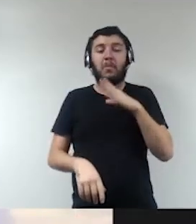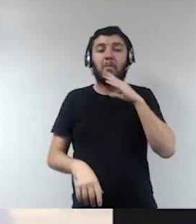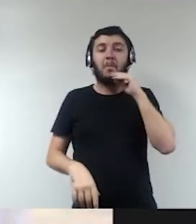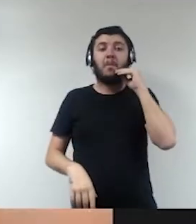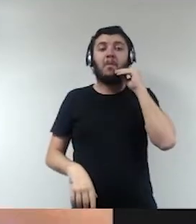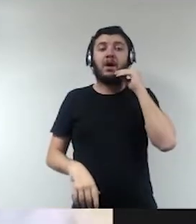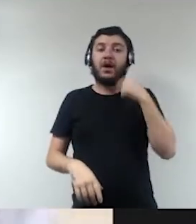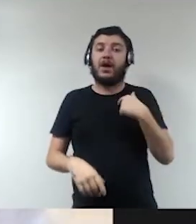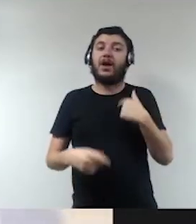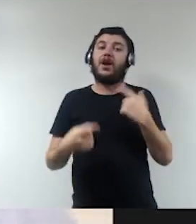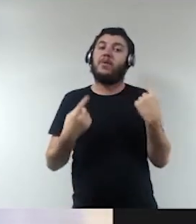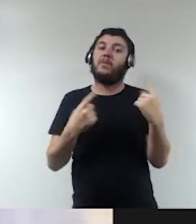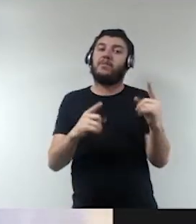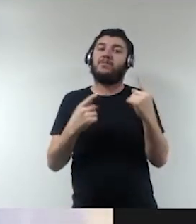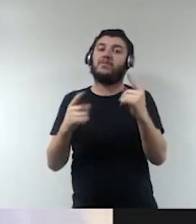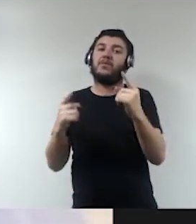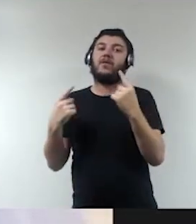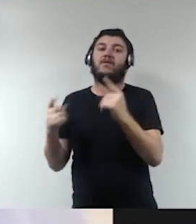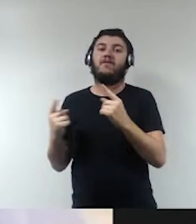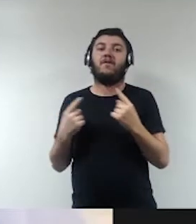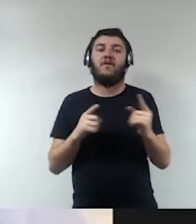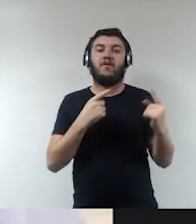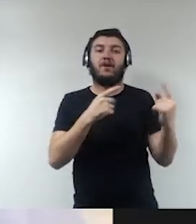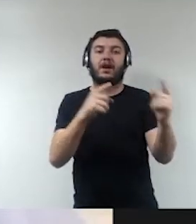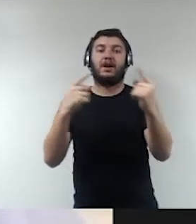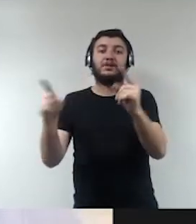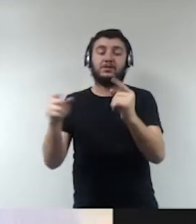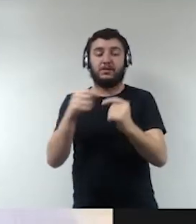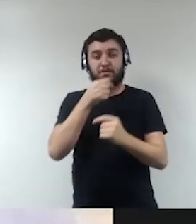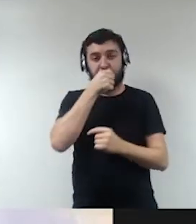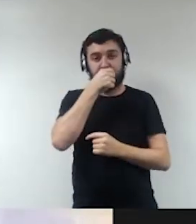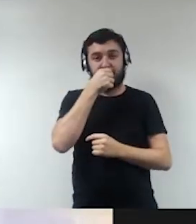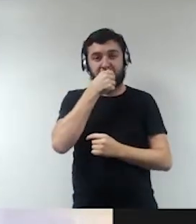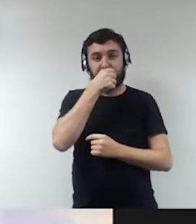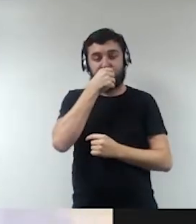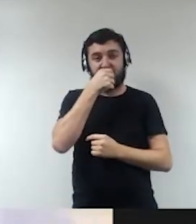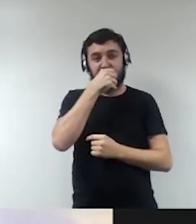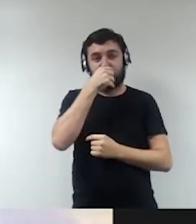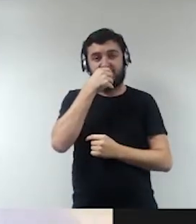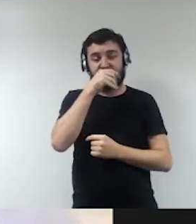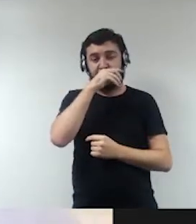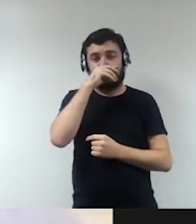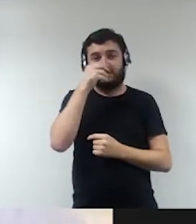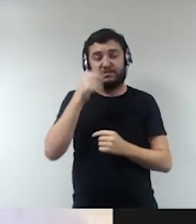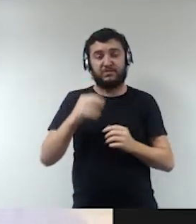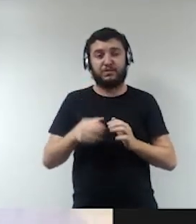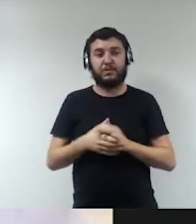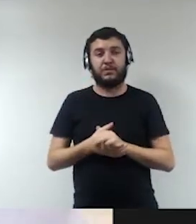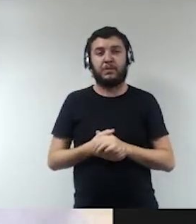certa provocação para as nossas outras duas palestrantes.